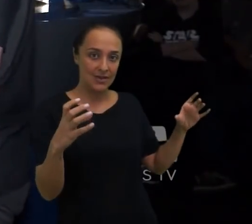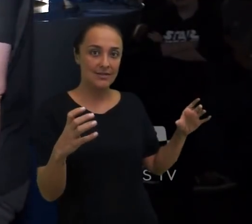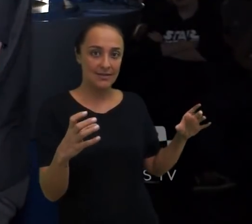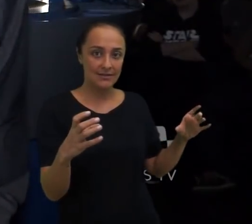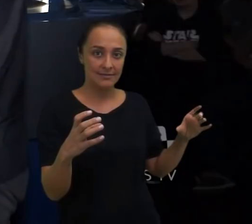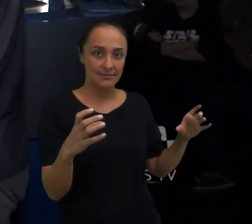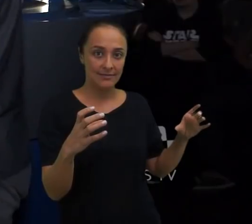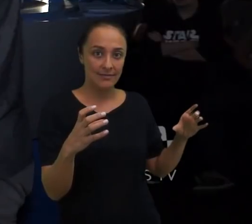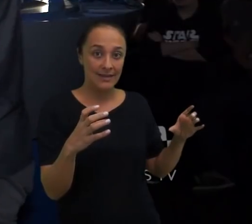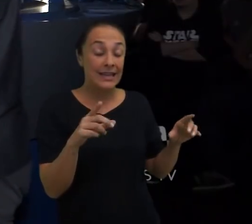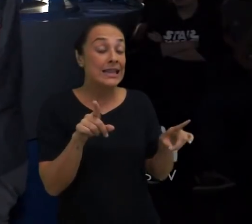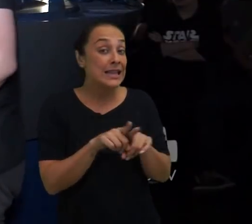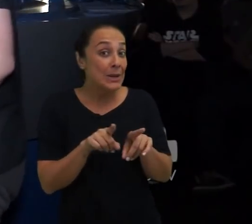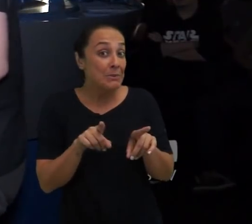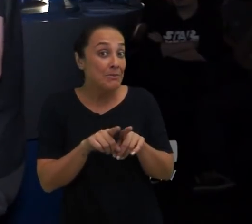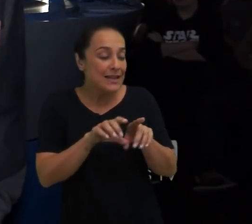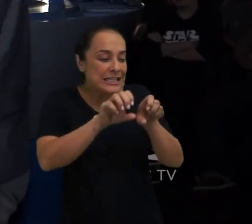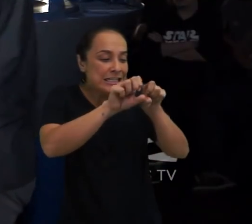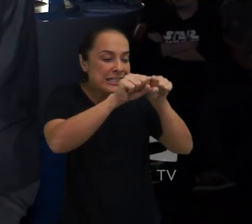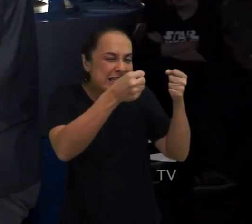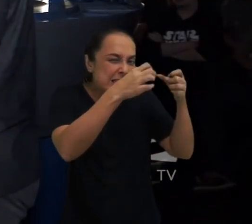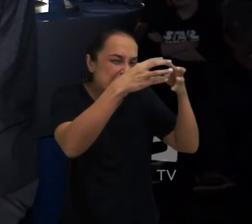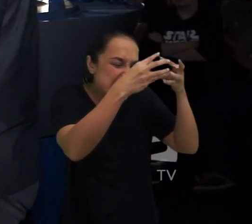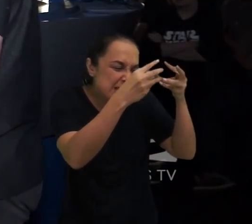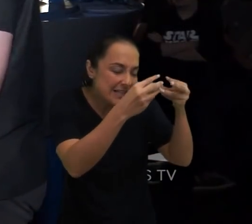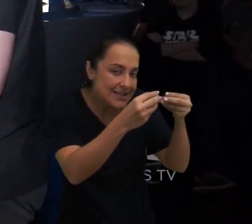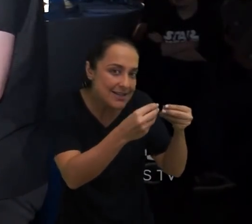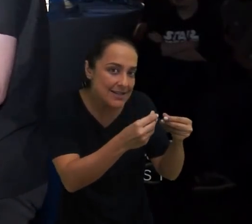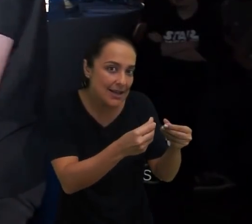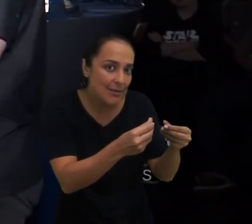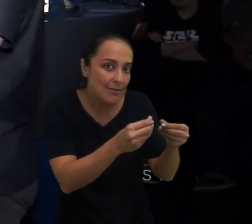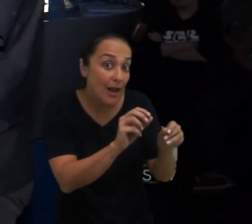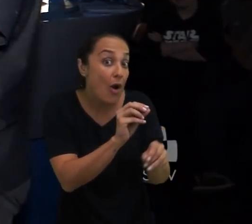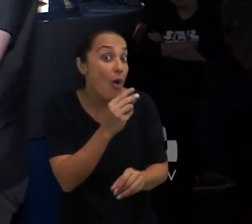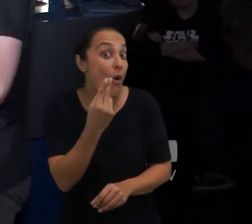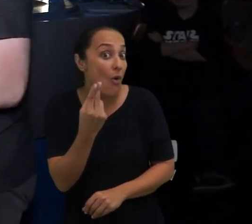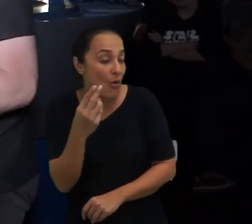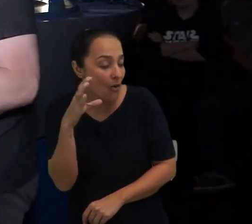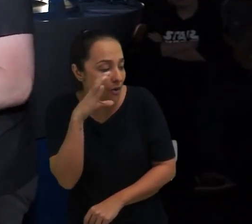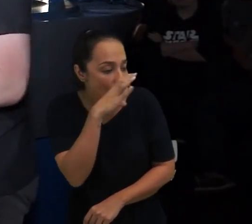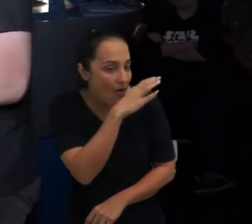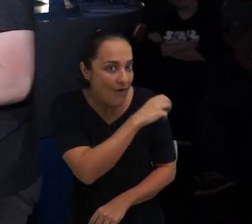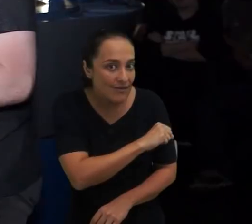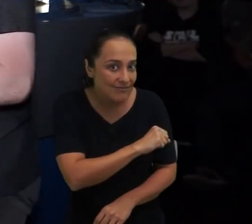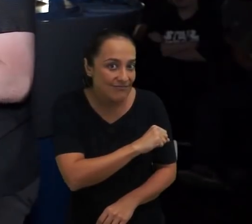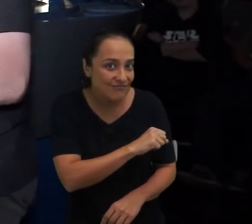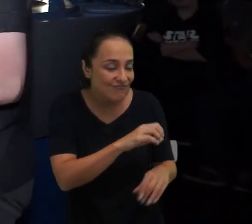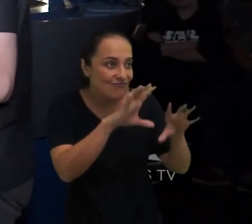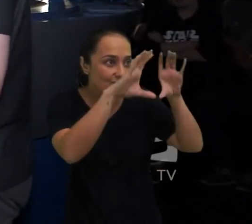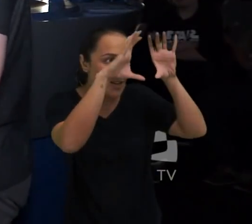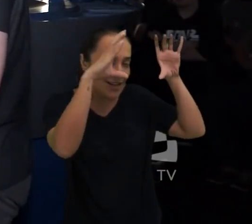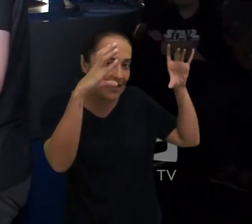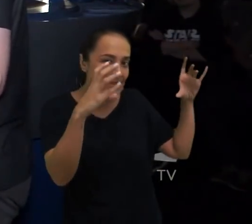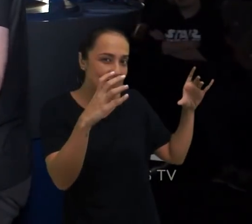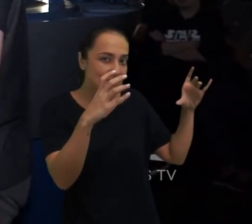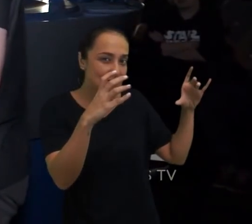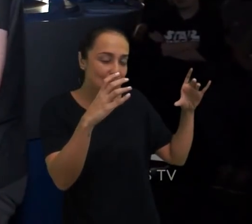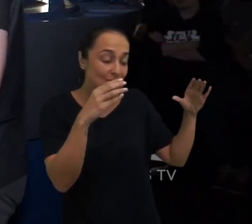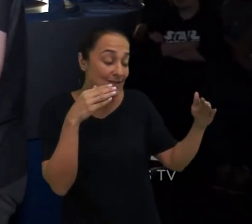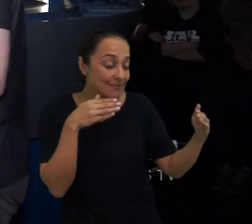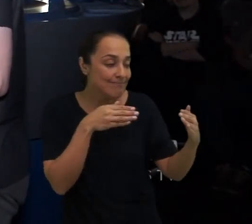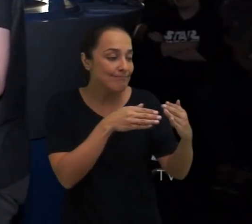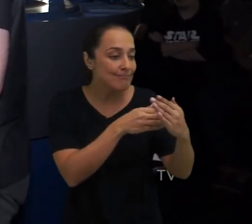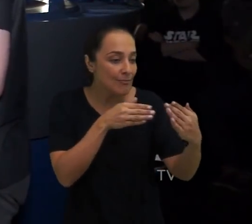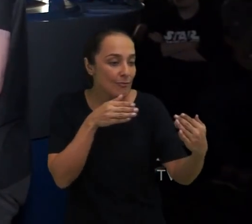luminosa liberada por esse quasar vai impedir que parte da galáxia, ao menos,